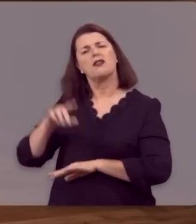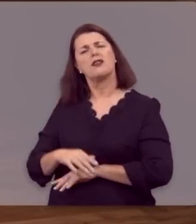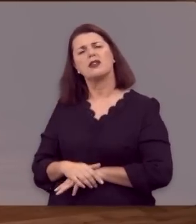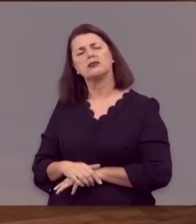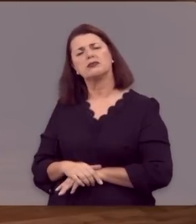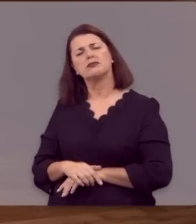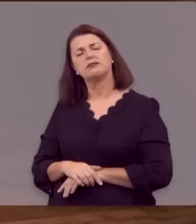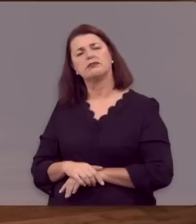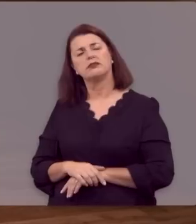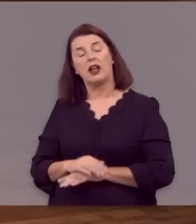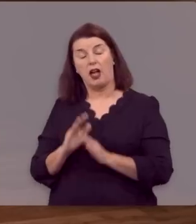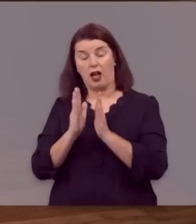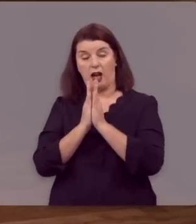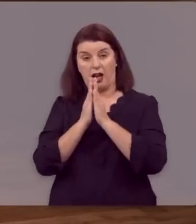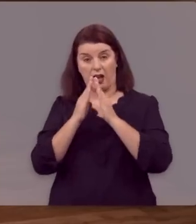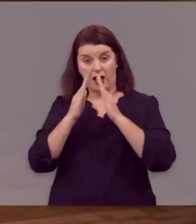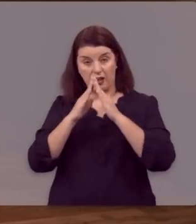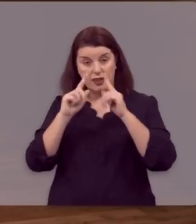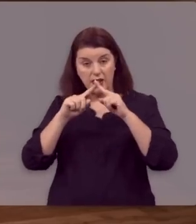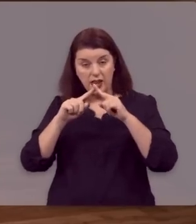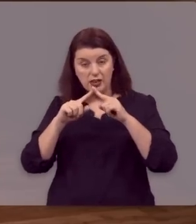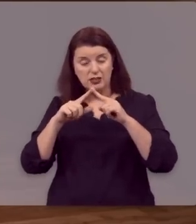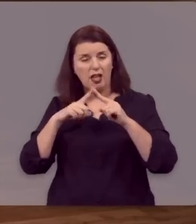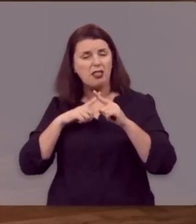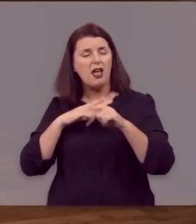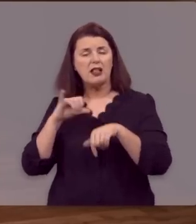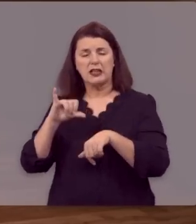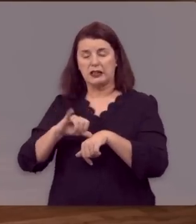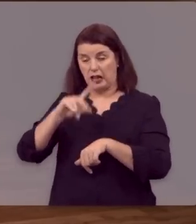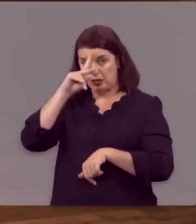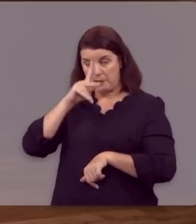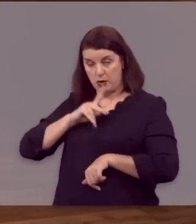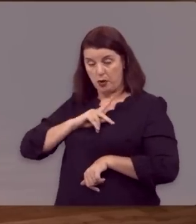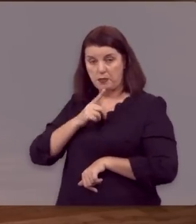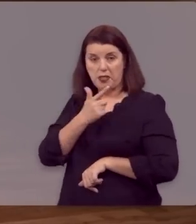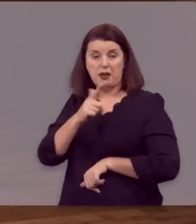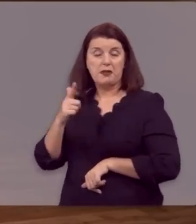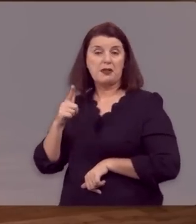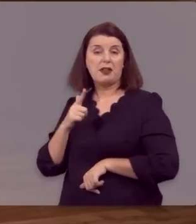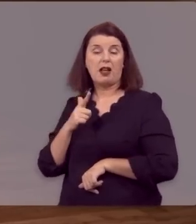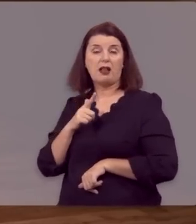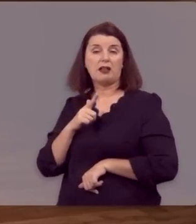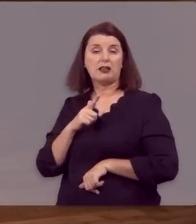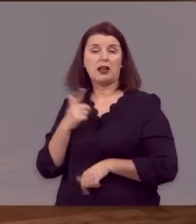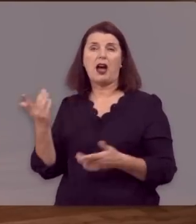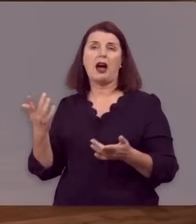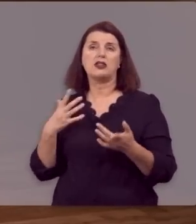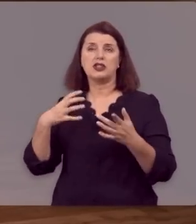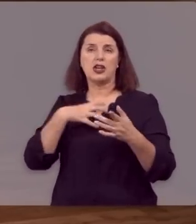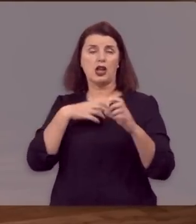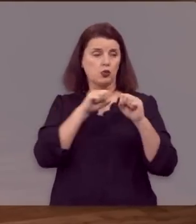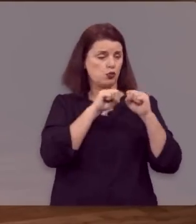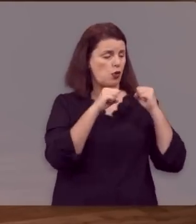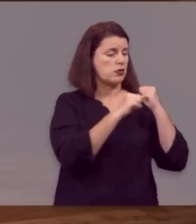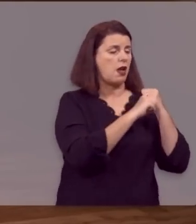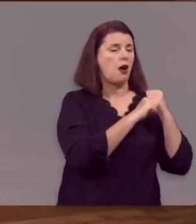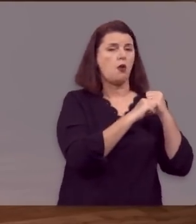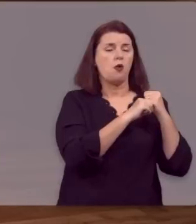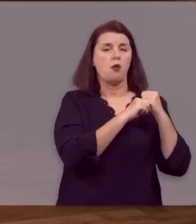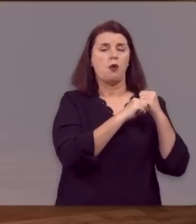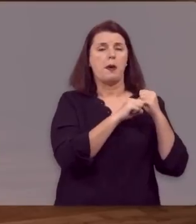Deus. Esta igreja está centrada não nela mesma, não numa pauta